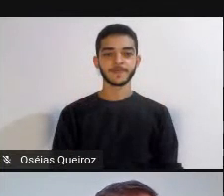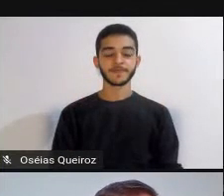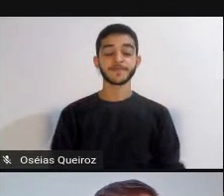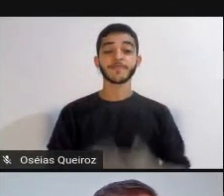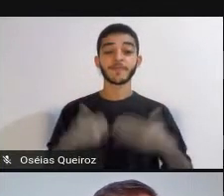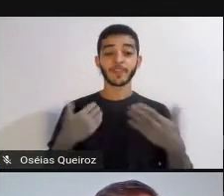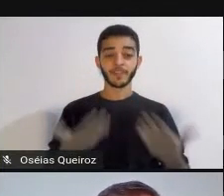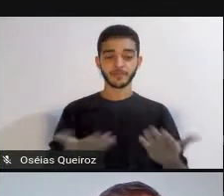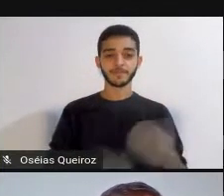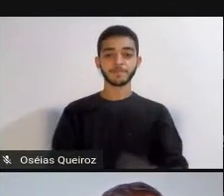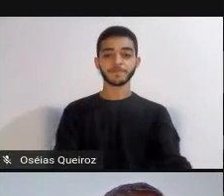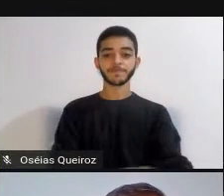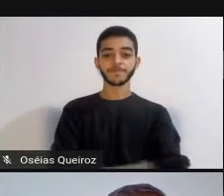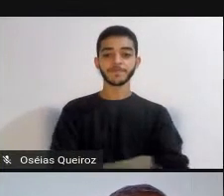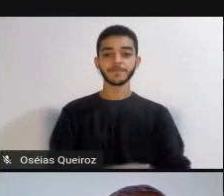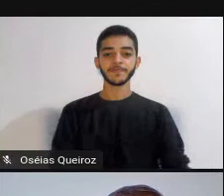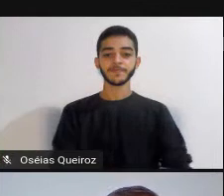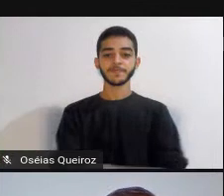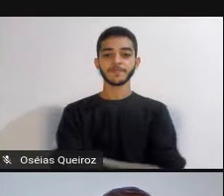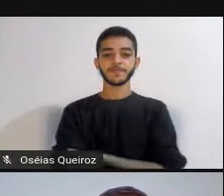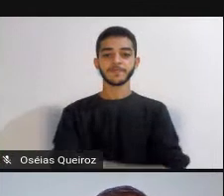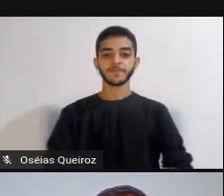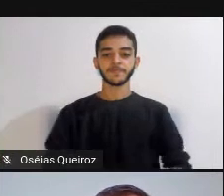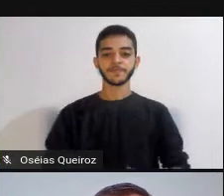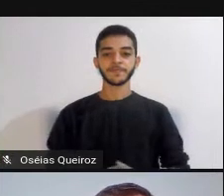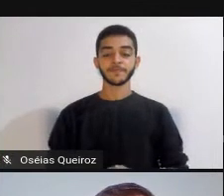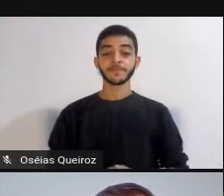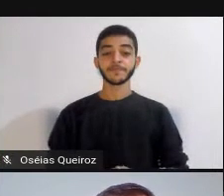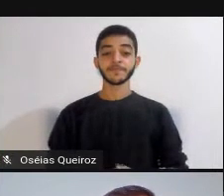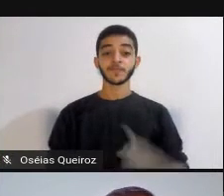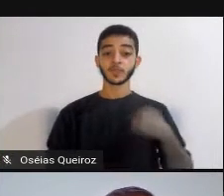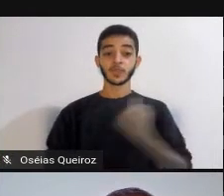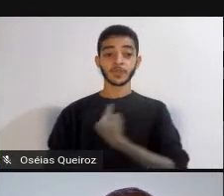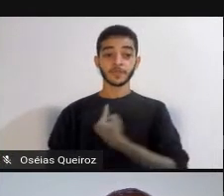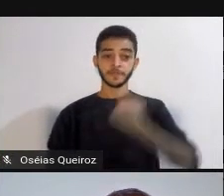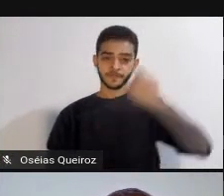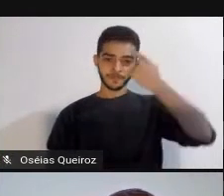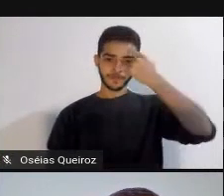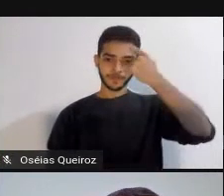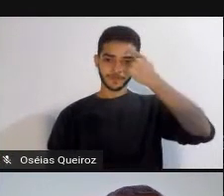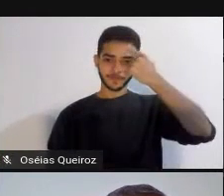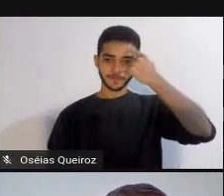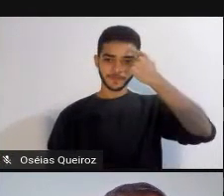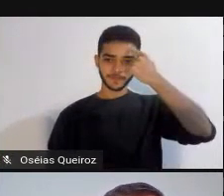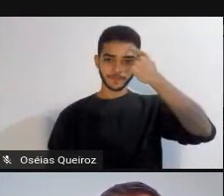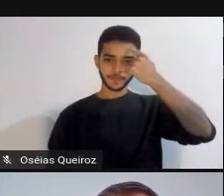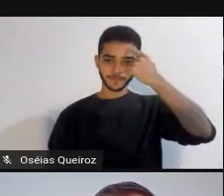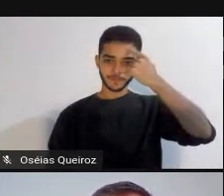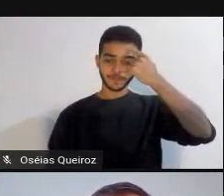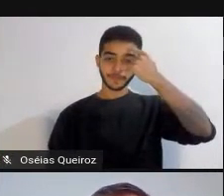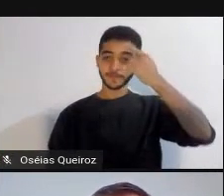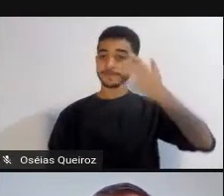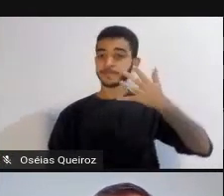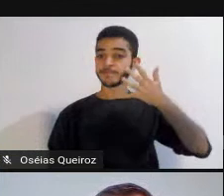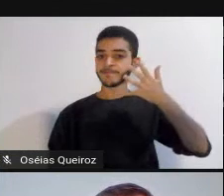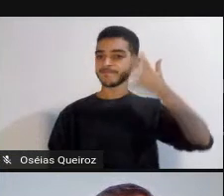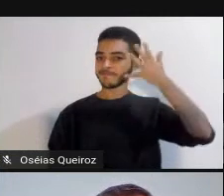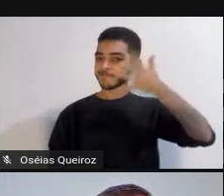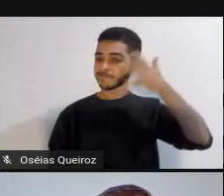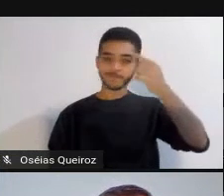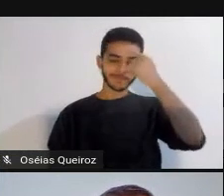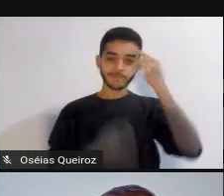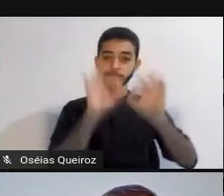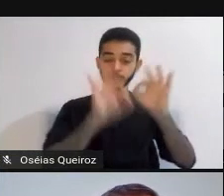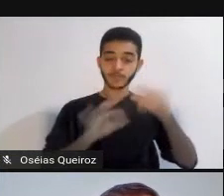Então, quando nós pensamos no fórum, né, eu participo do Unumar, para quem não me conhece, e lá